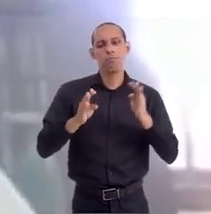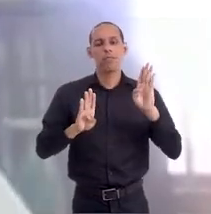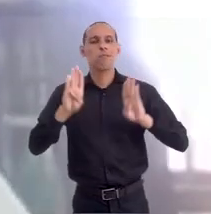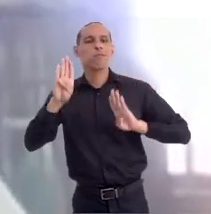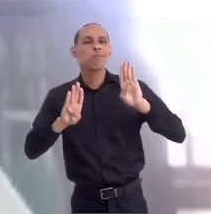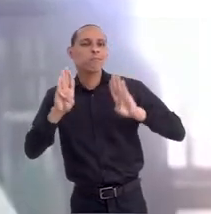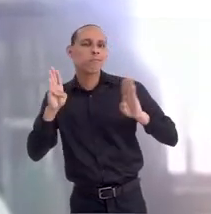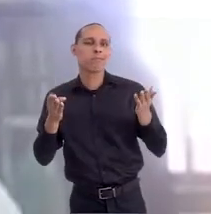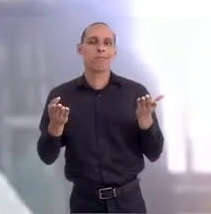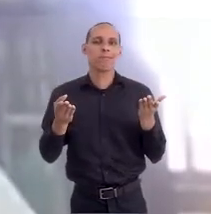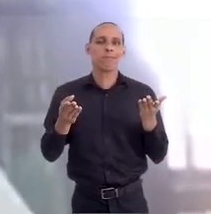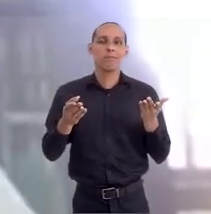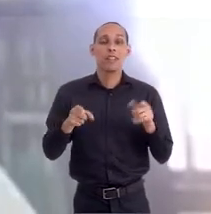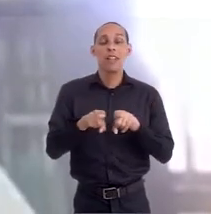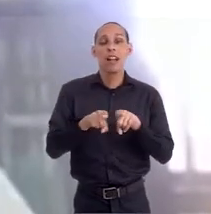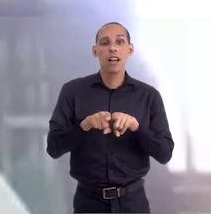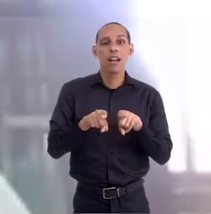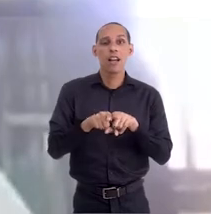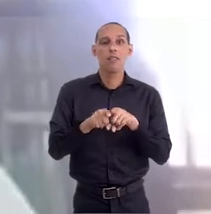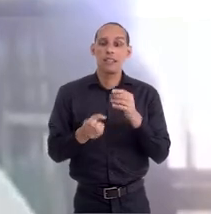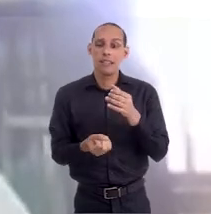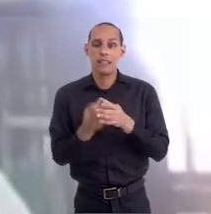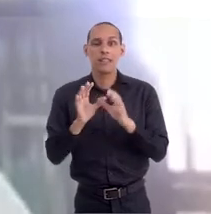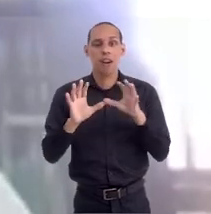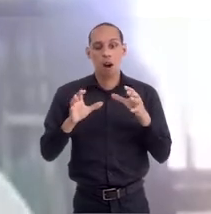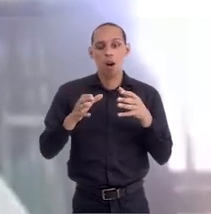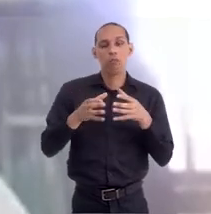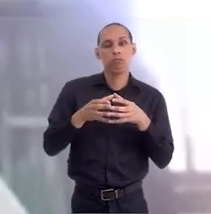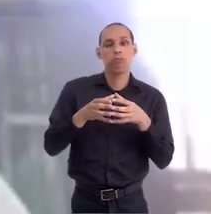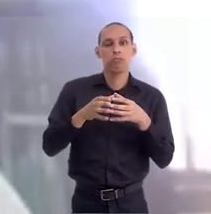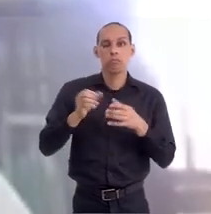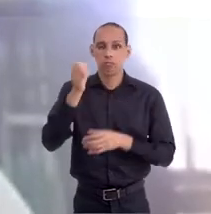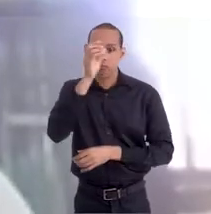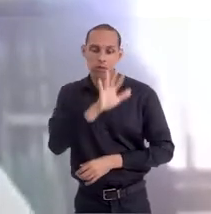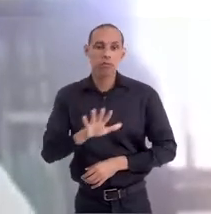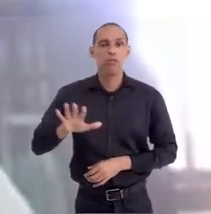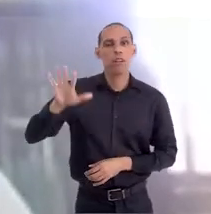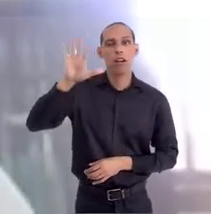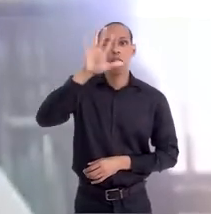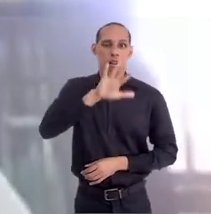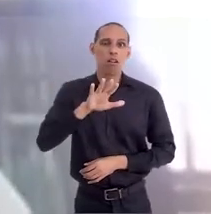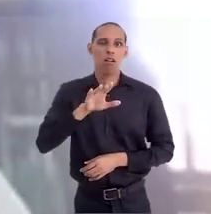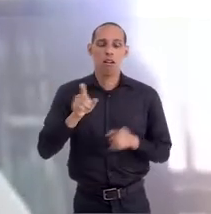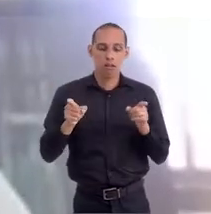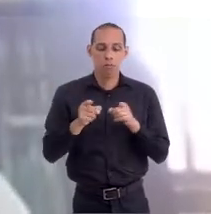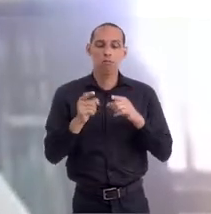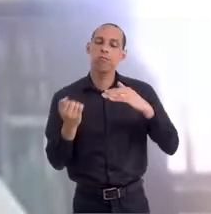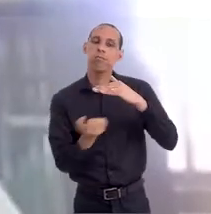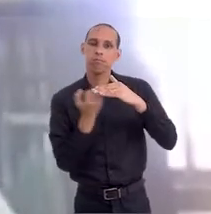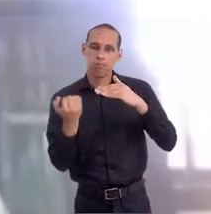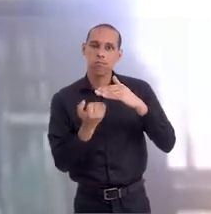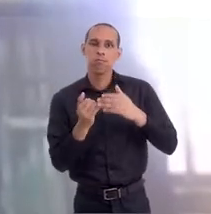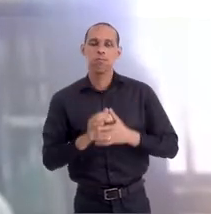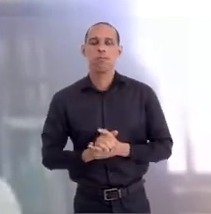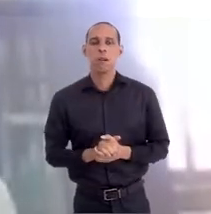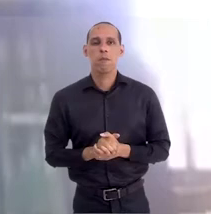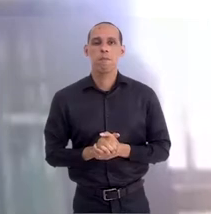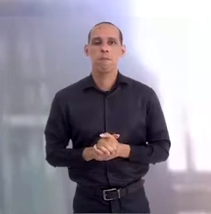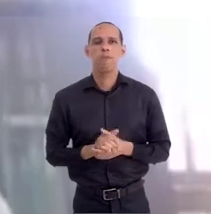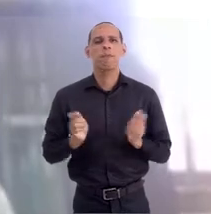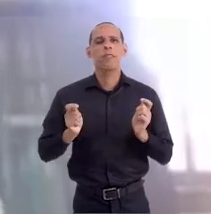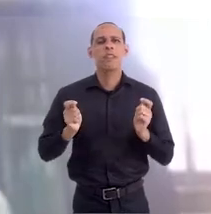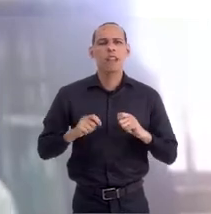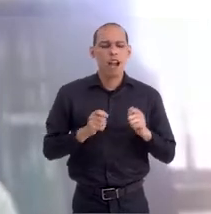privilegiado em licitação, a própria, né, criação do Fórum Nacional de Microempresas e Empresas de Pequeno Porte,